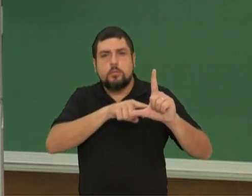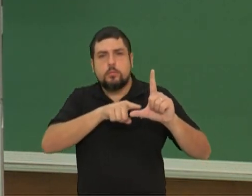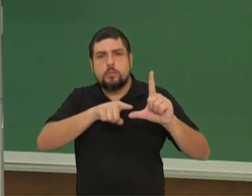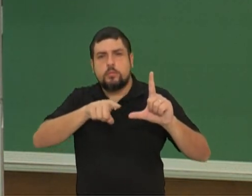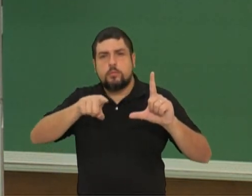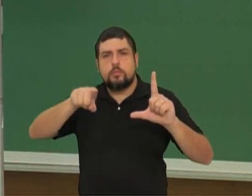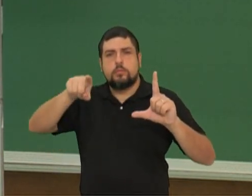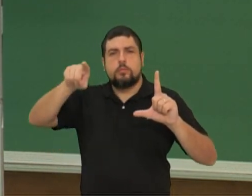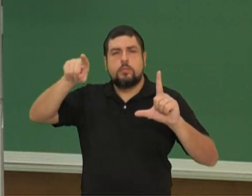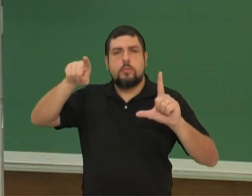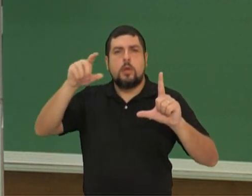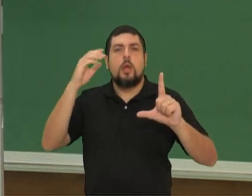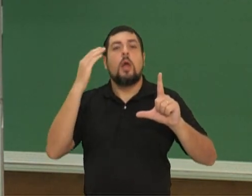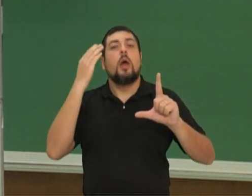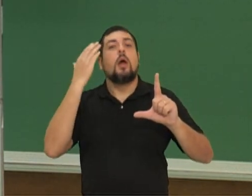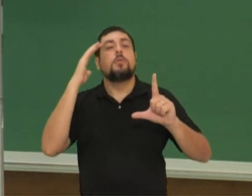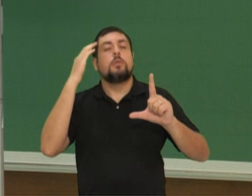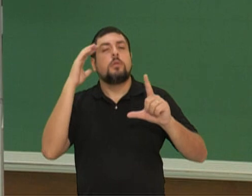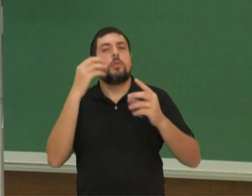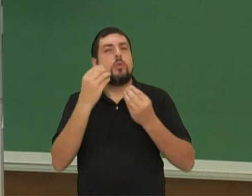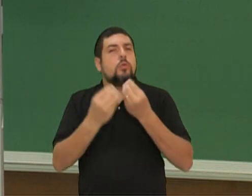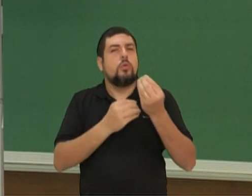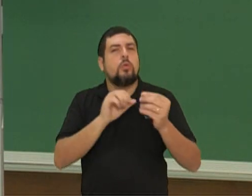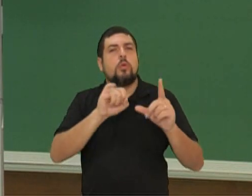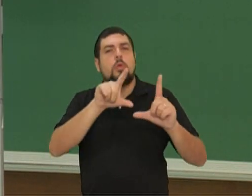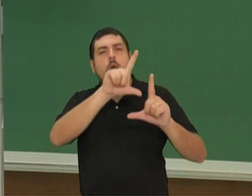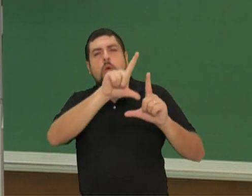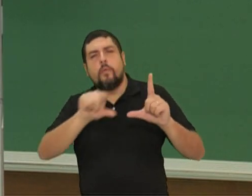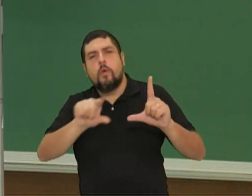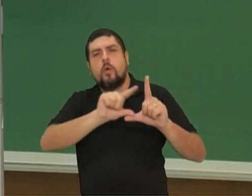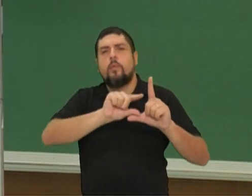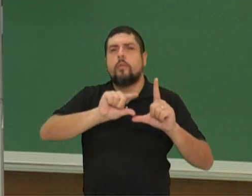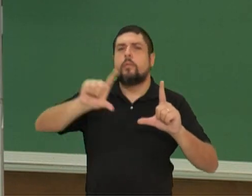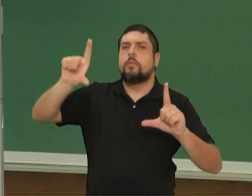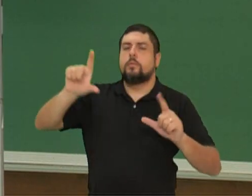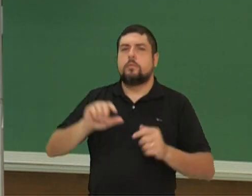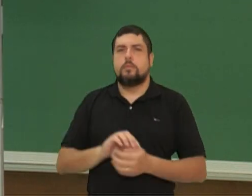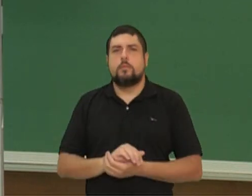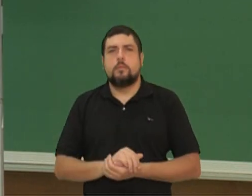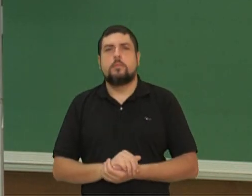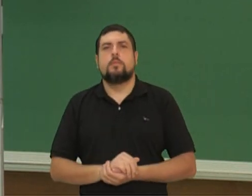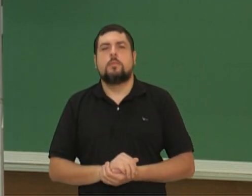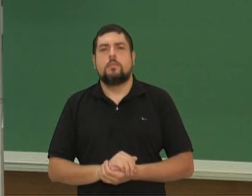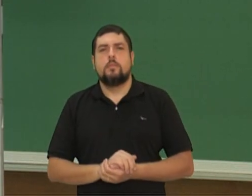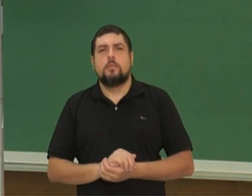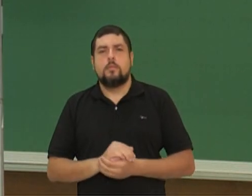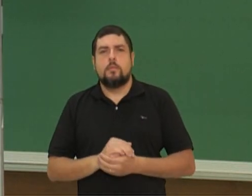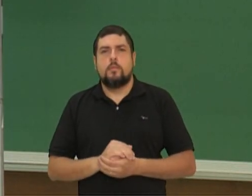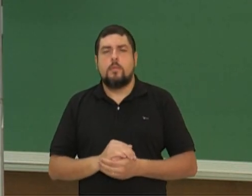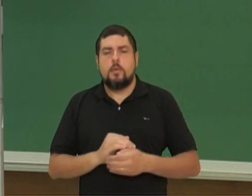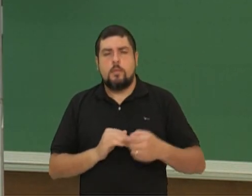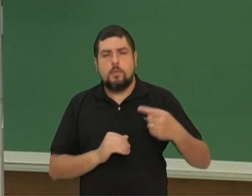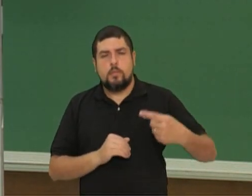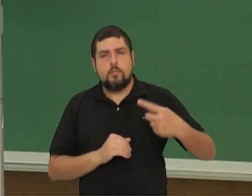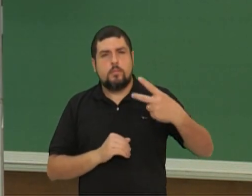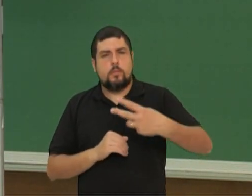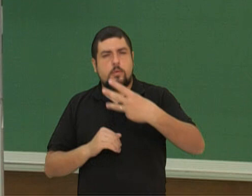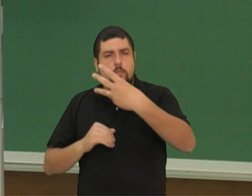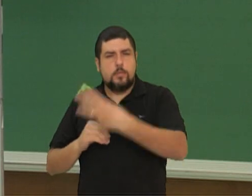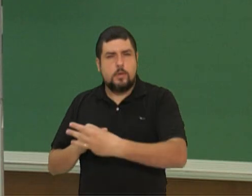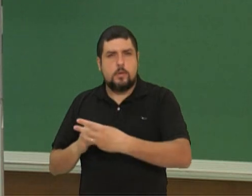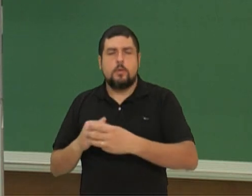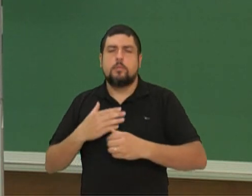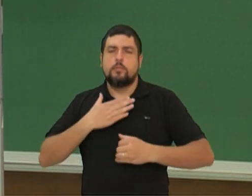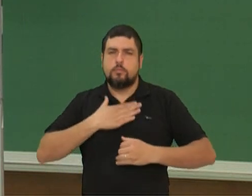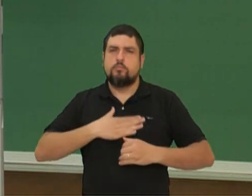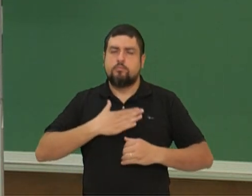esses pontos e entender o comportamento gráfico dessa função. 3 passos bem tranquilos, né, gente? Então,